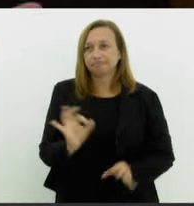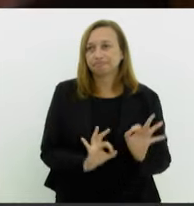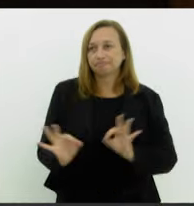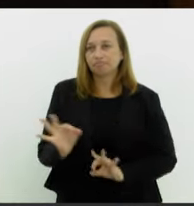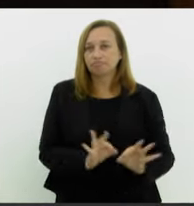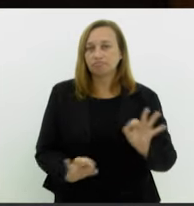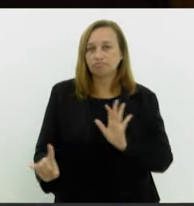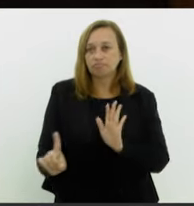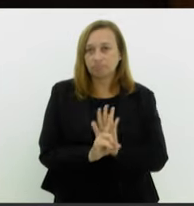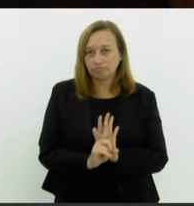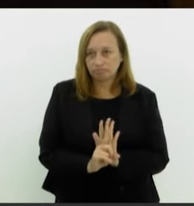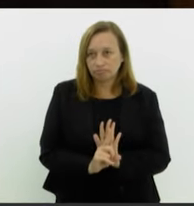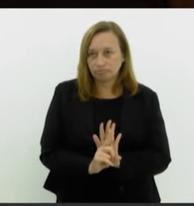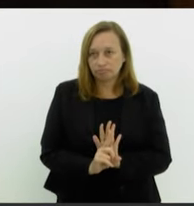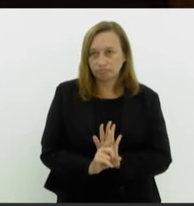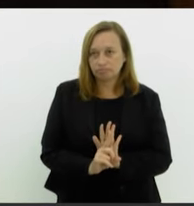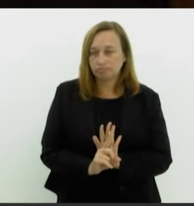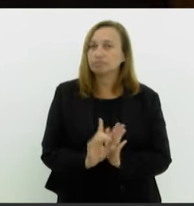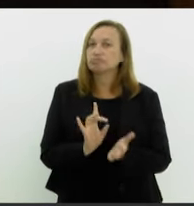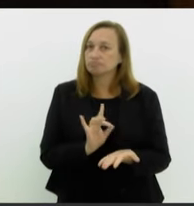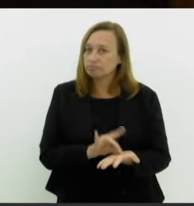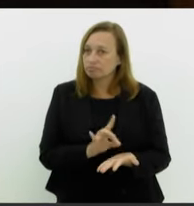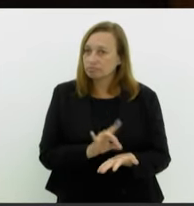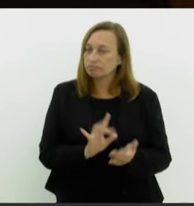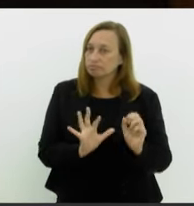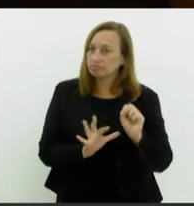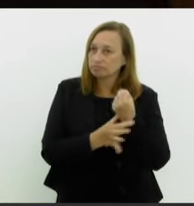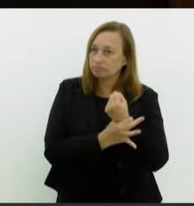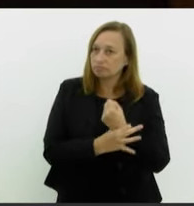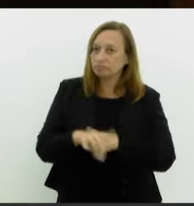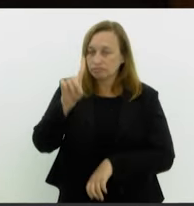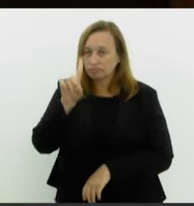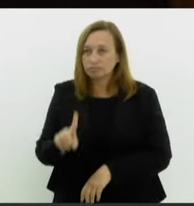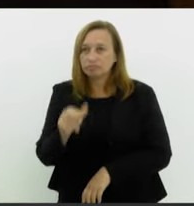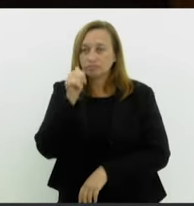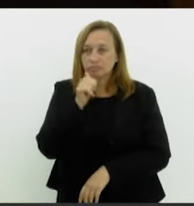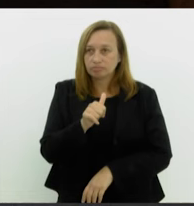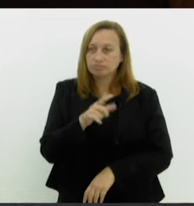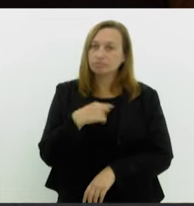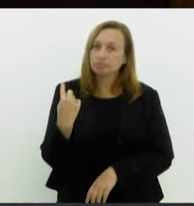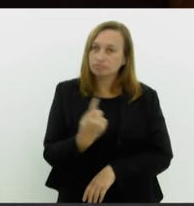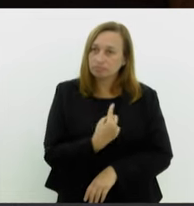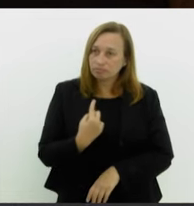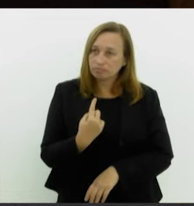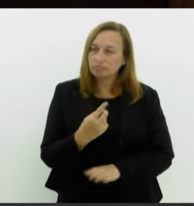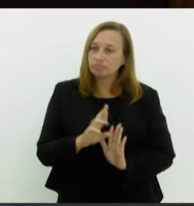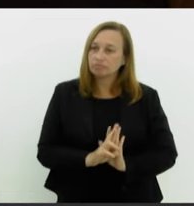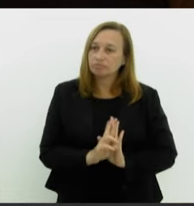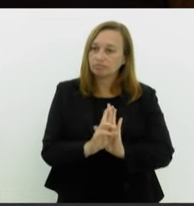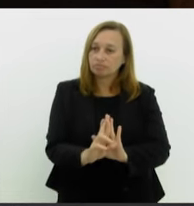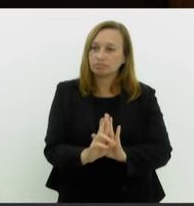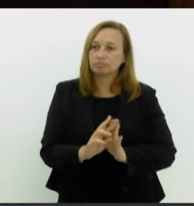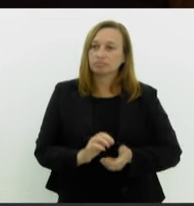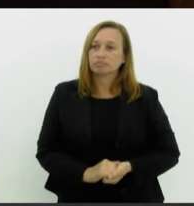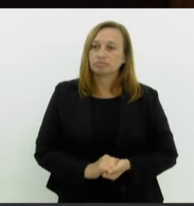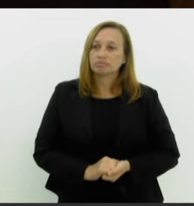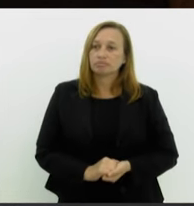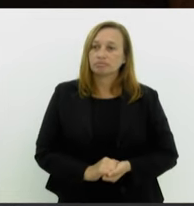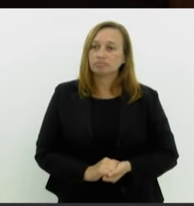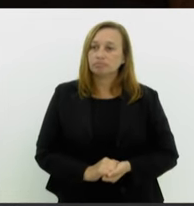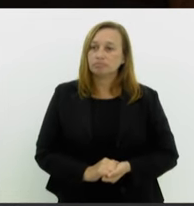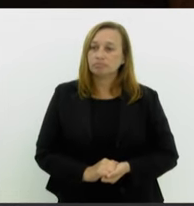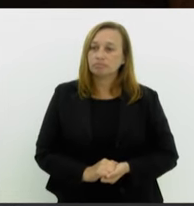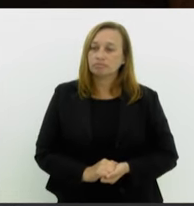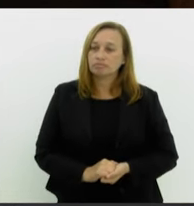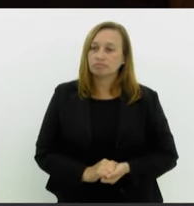leis leis que na verdade garantam os direitos das mulheres que nós estejamos apresentadas sim no Parlamento